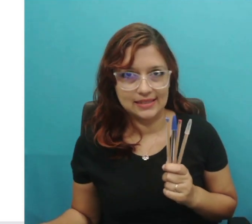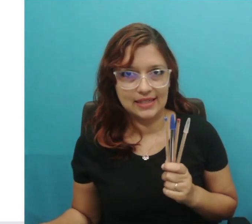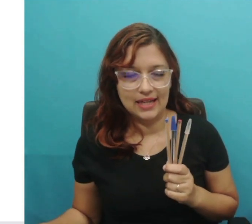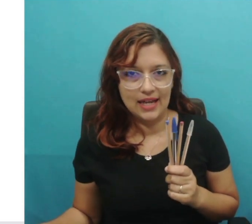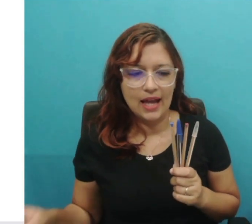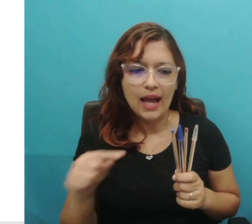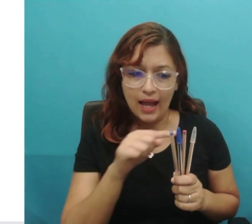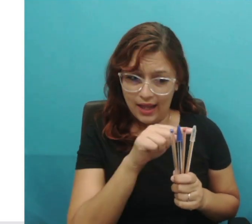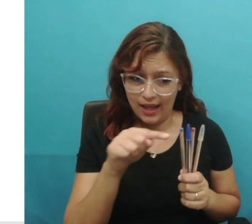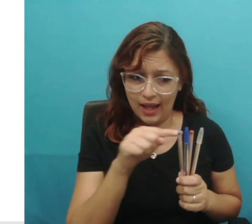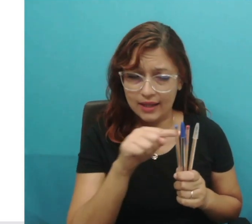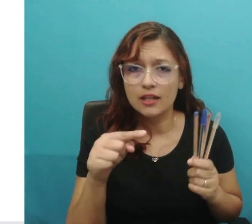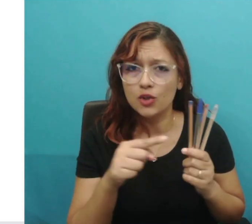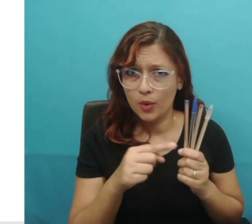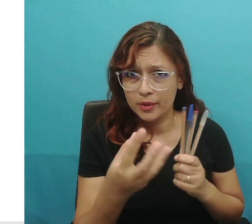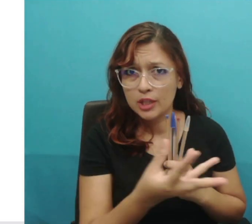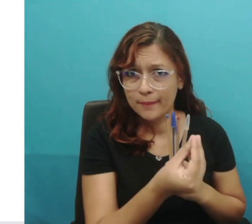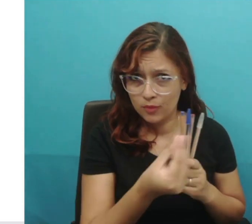canetas.